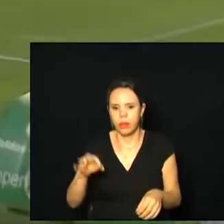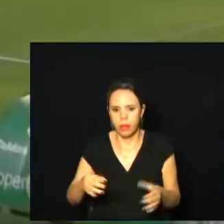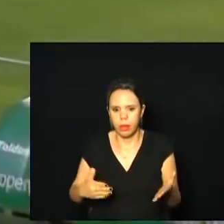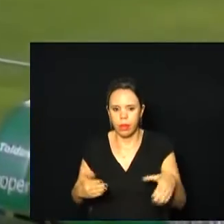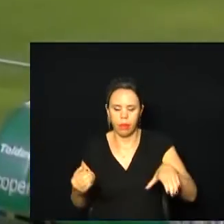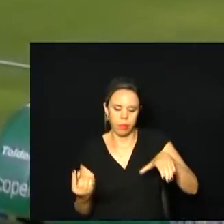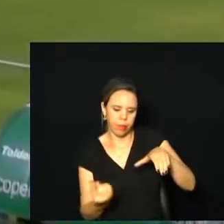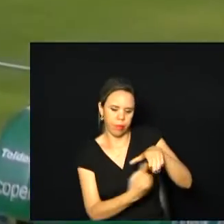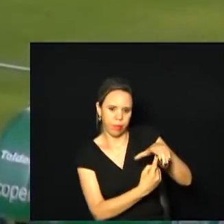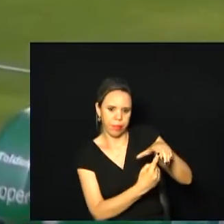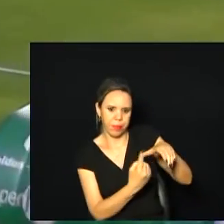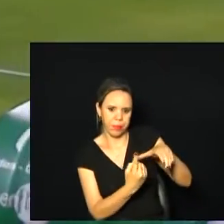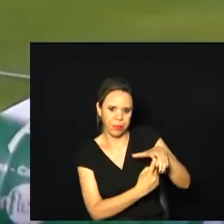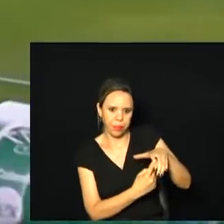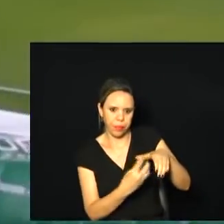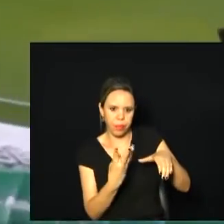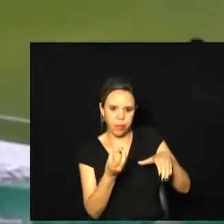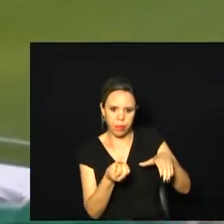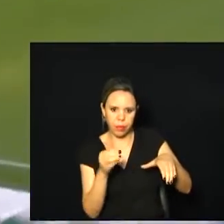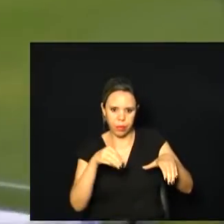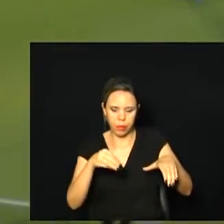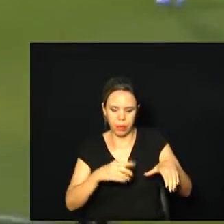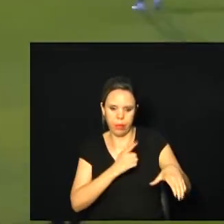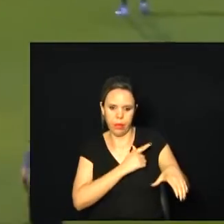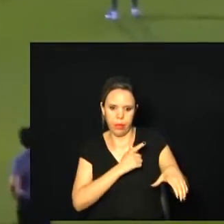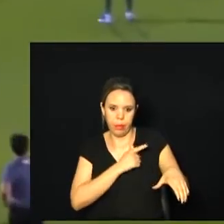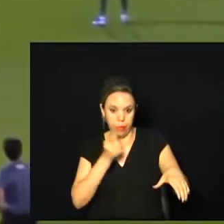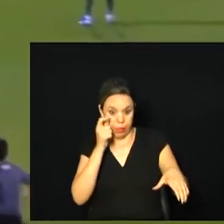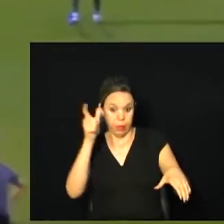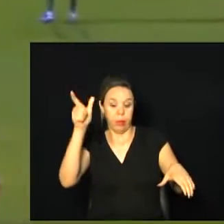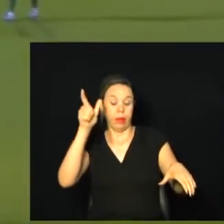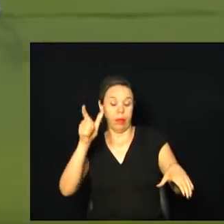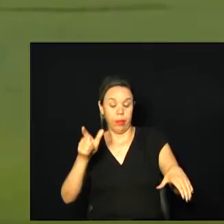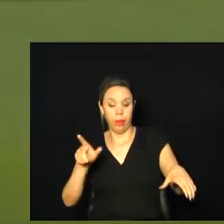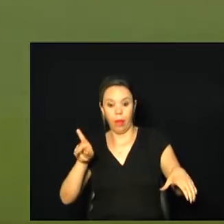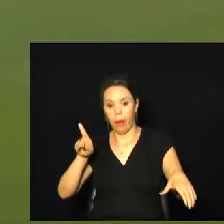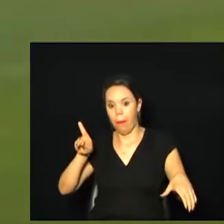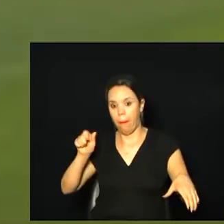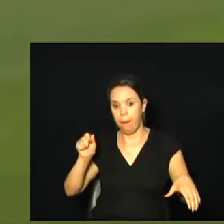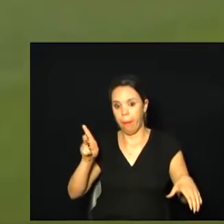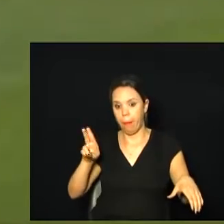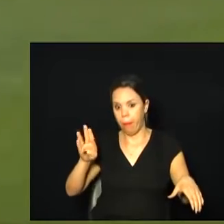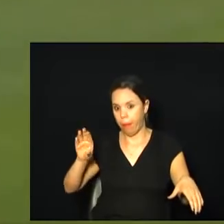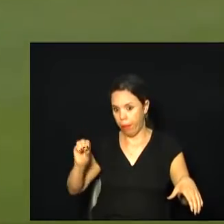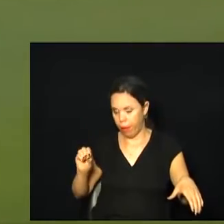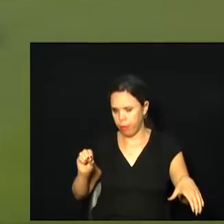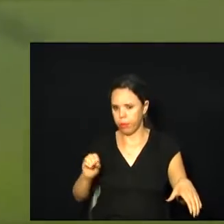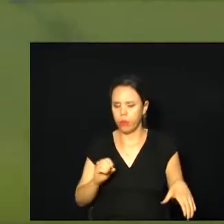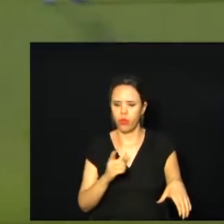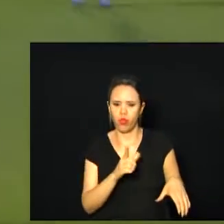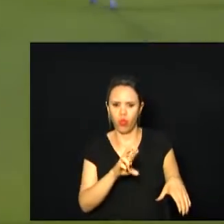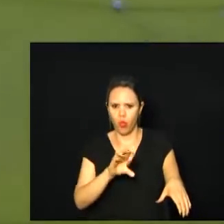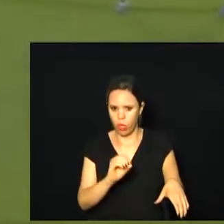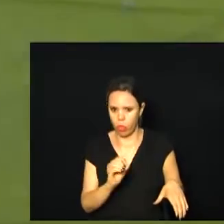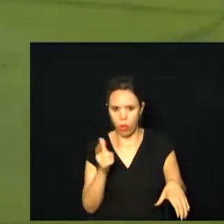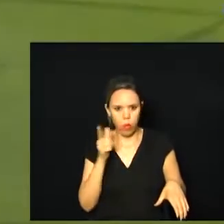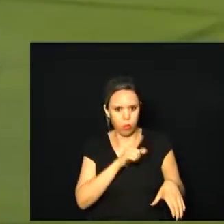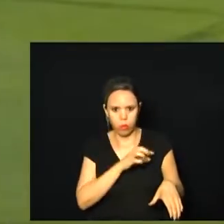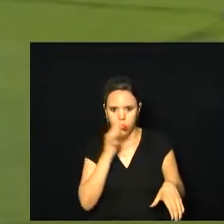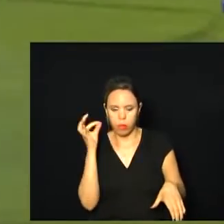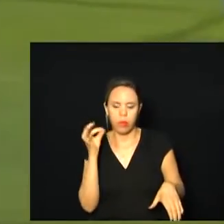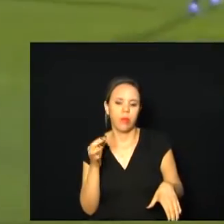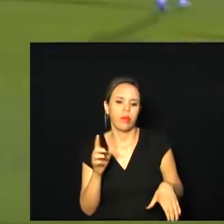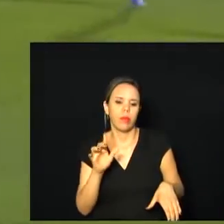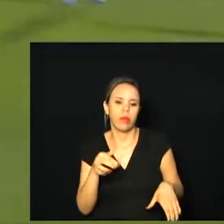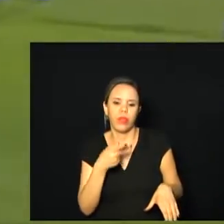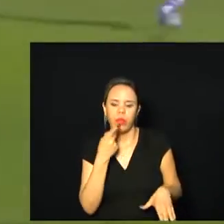trave. Aos 36 minutos, o Guarani assustou com Pablo, mas essa, Lucão fechou muito bem. E